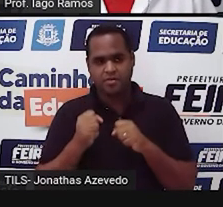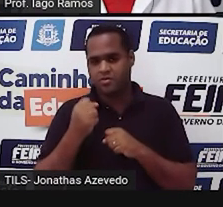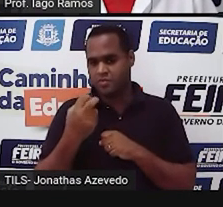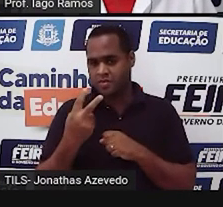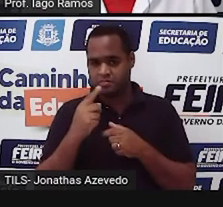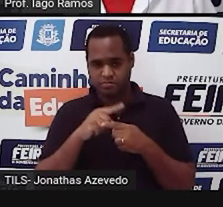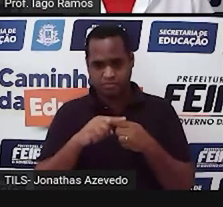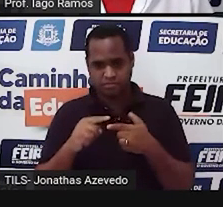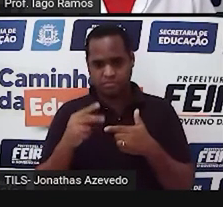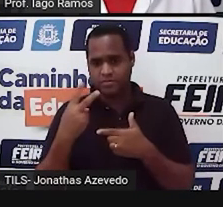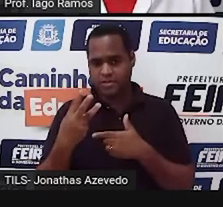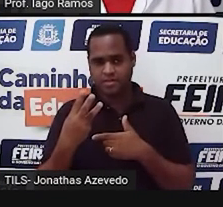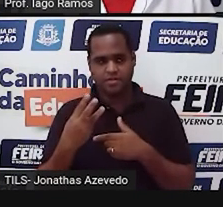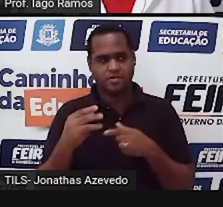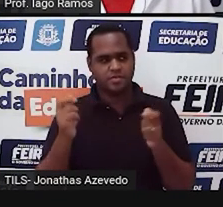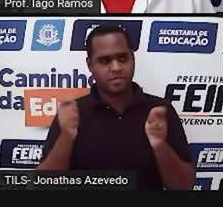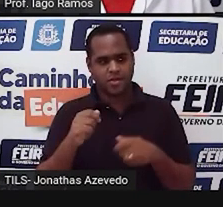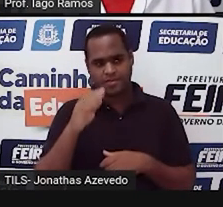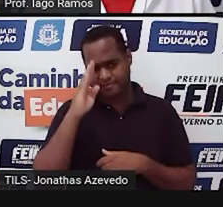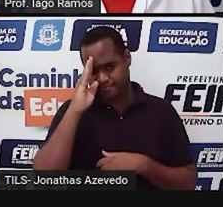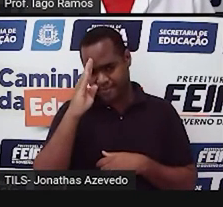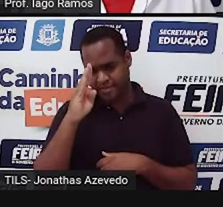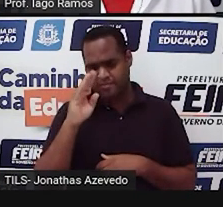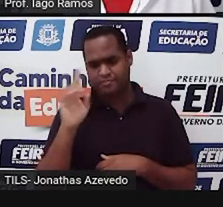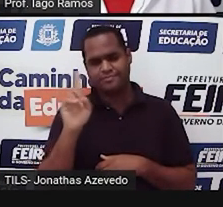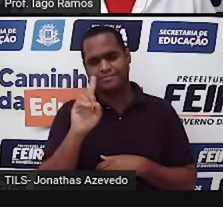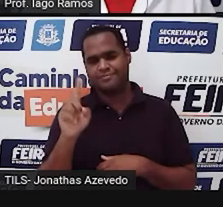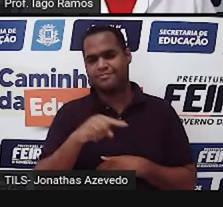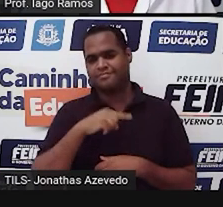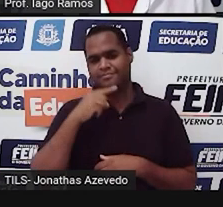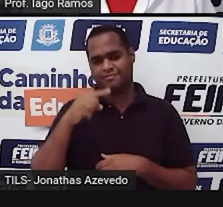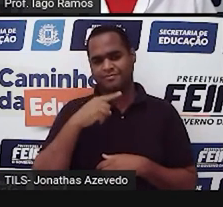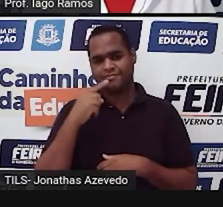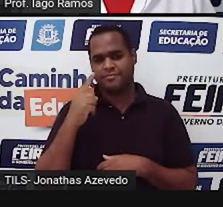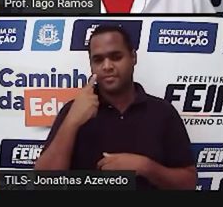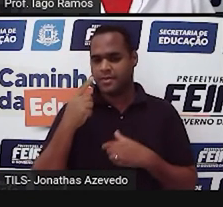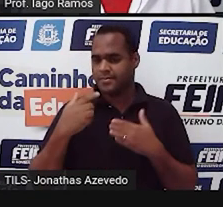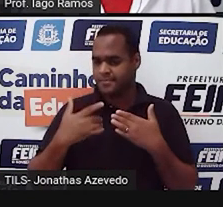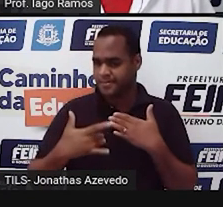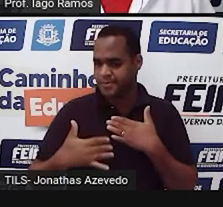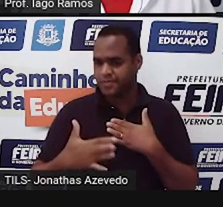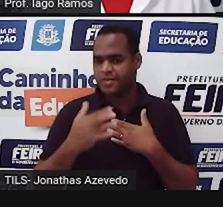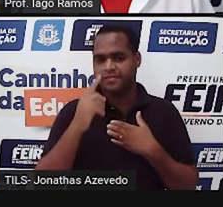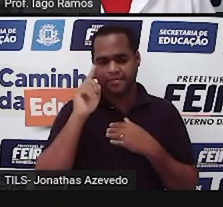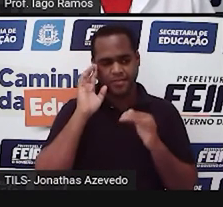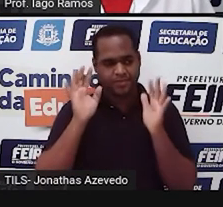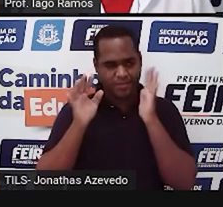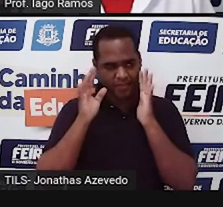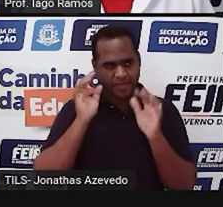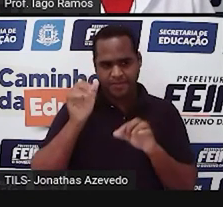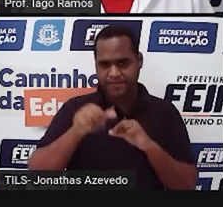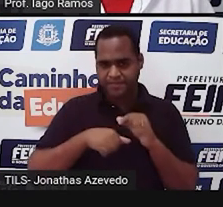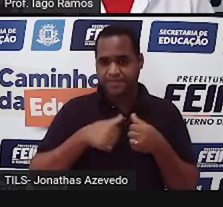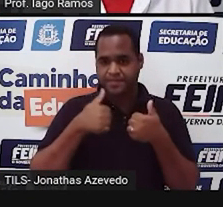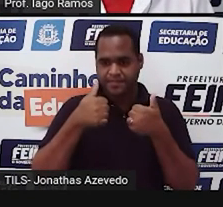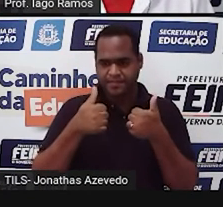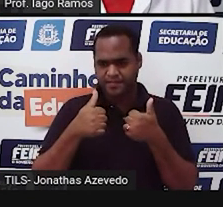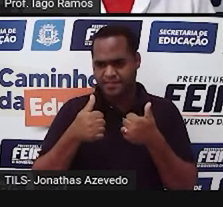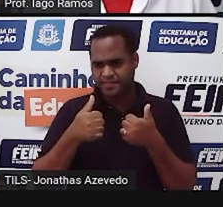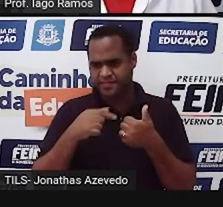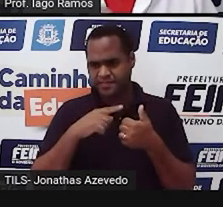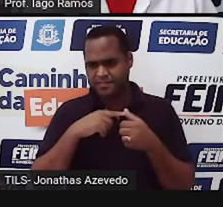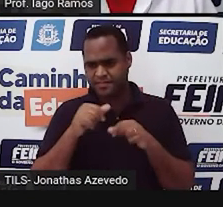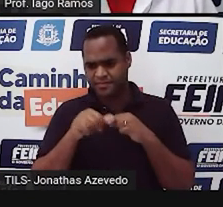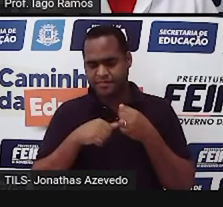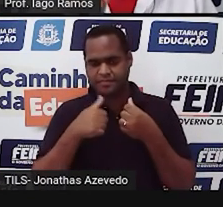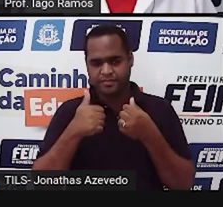três a gente não consegue dividir dois por três a gente vai servir aquele raciocínio de colocar o zerinho do lado do dois viram